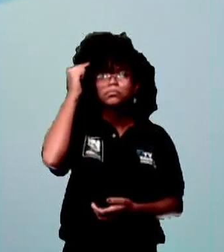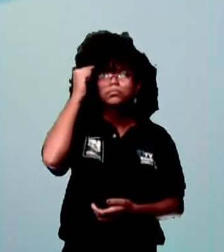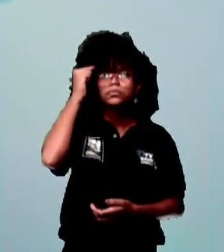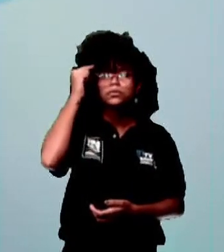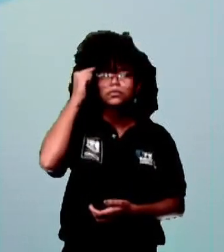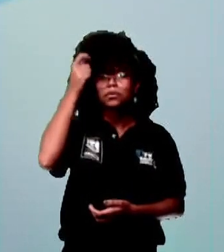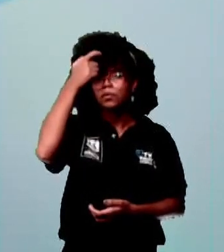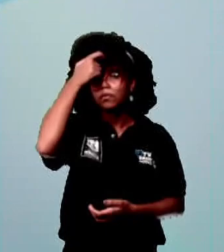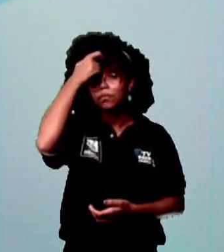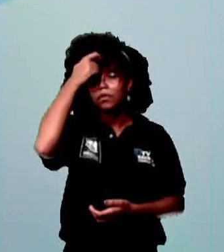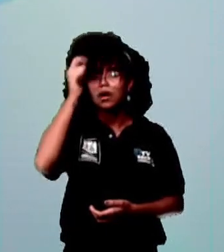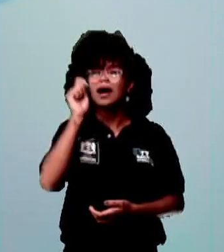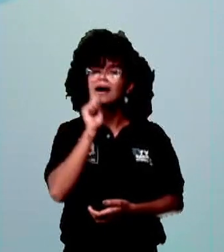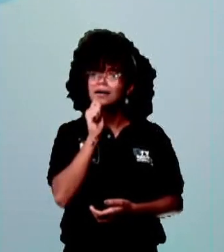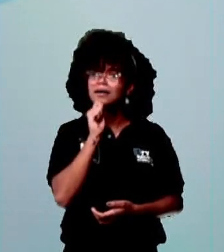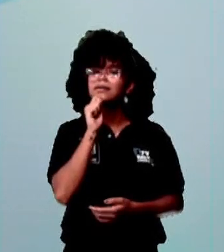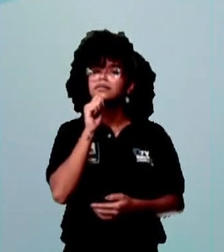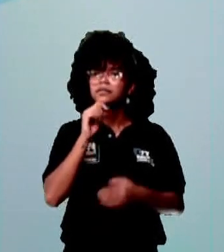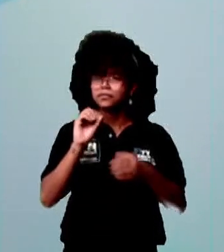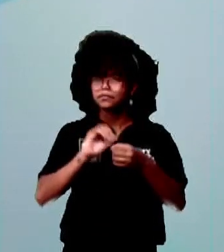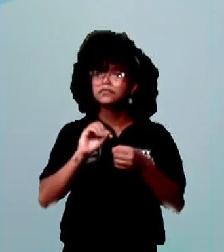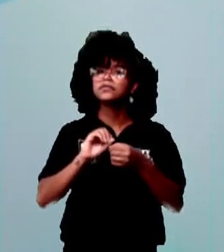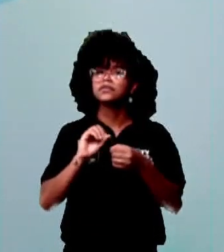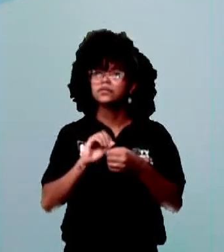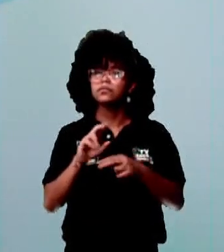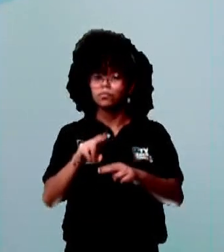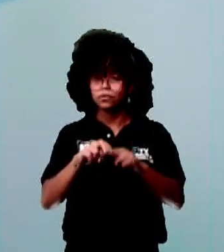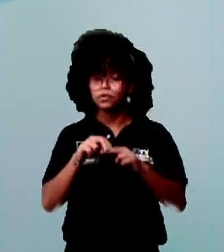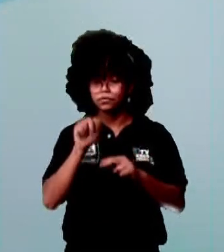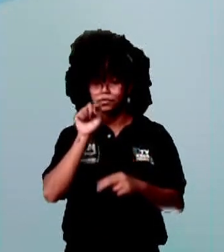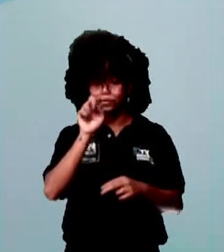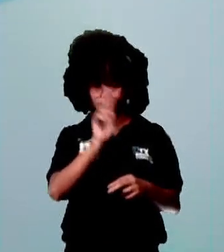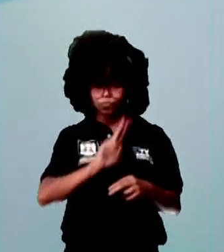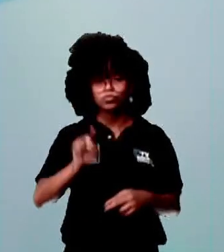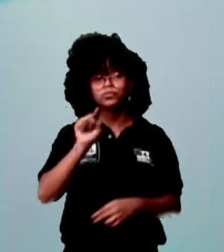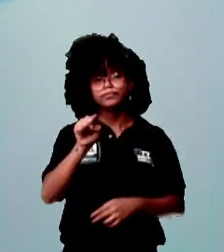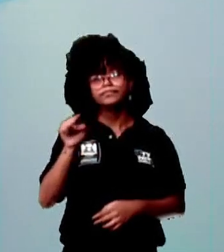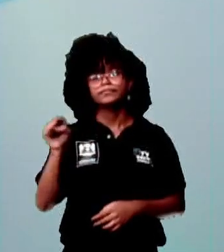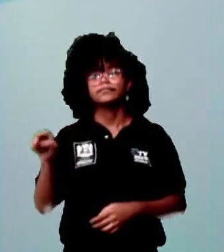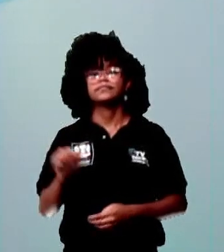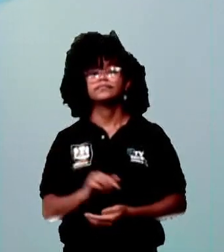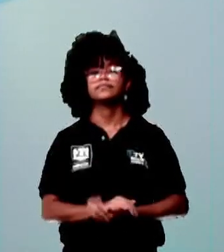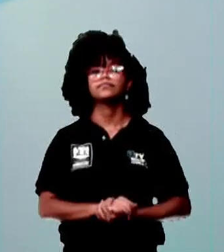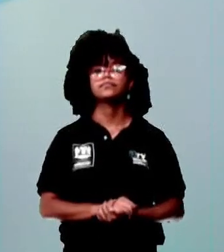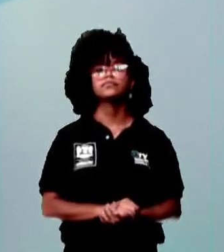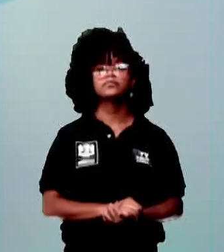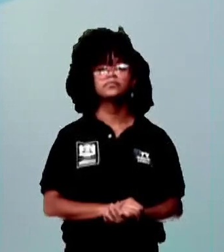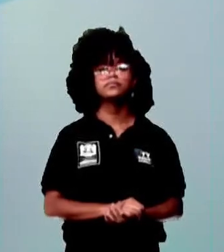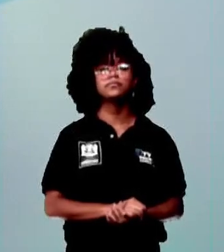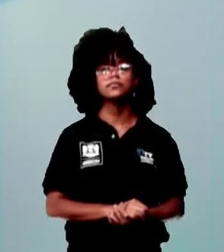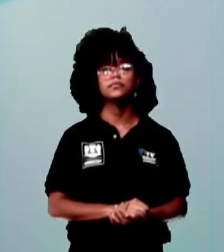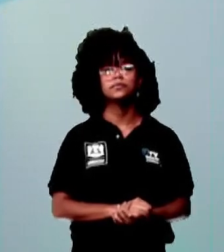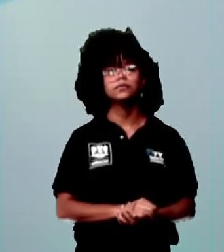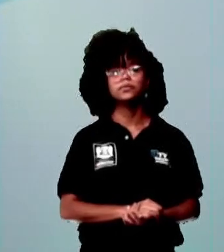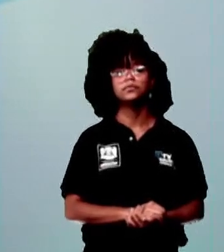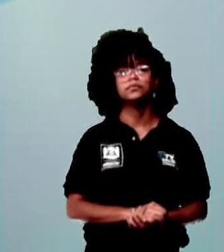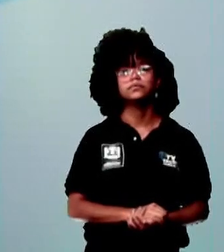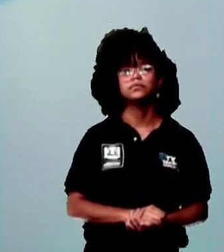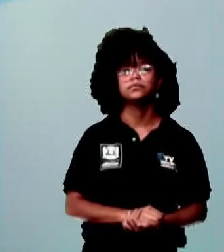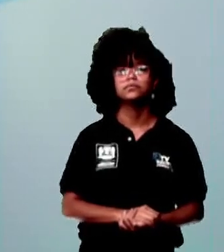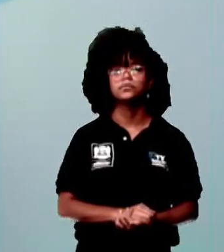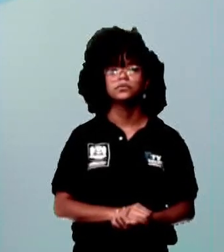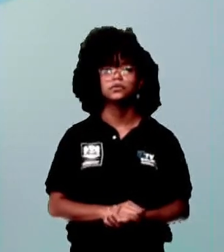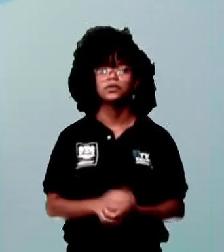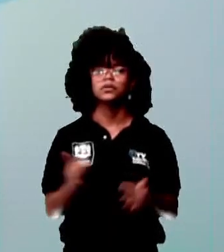raciocínio dela ainda está sendo concluído, por isso o uso das reticências. E aí, por fim, né, no